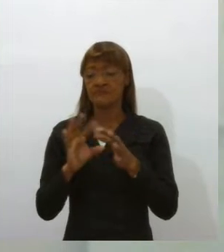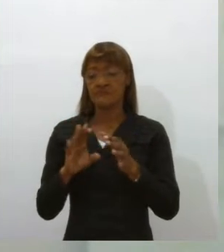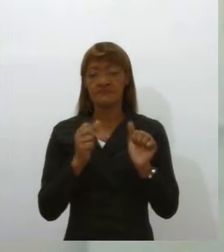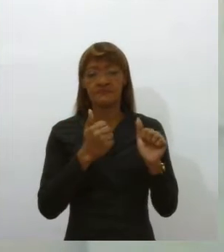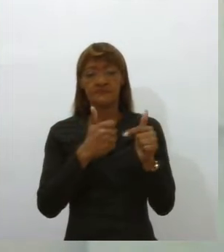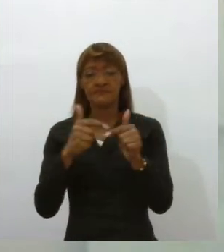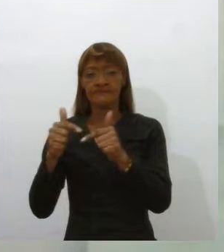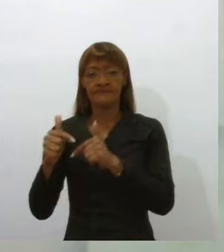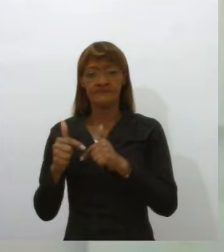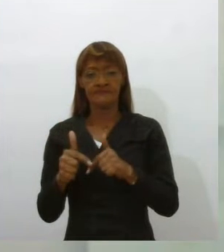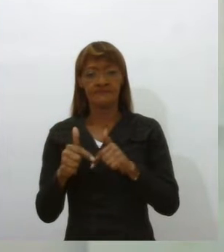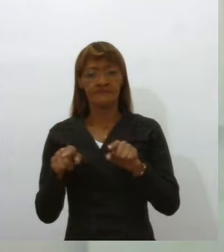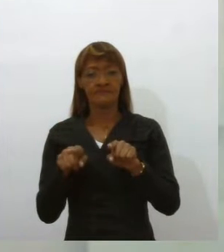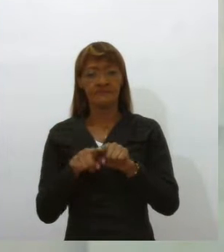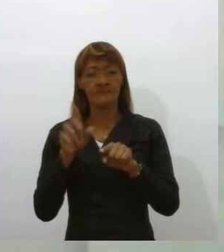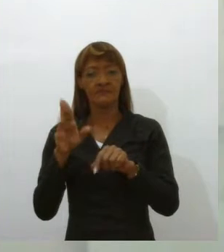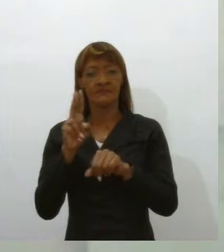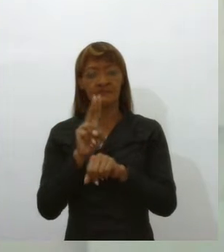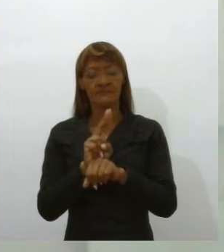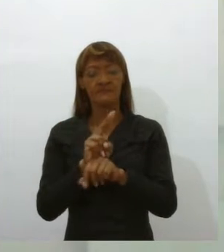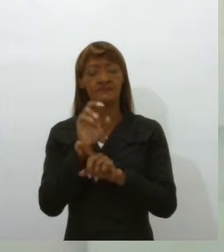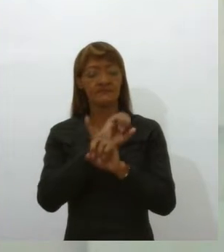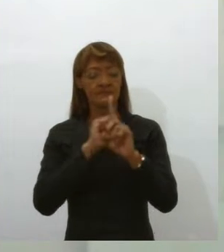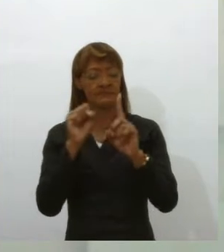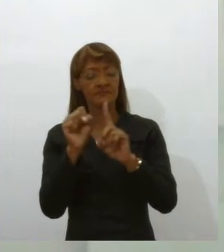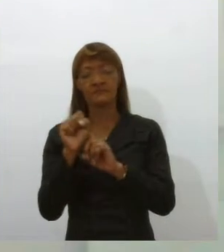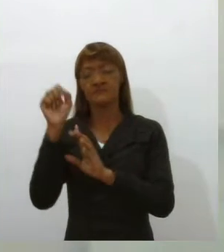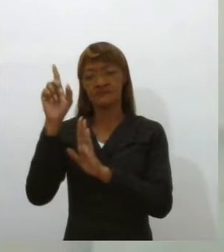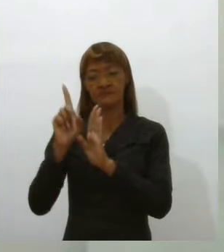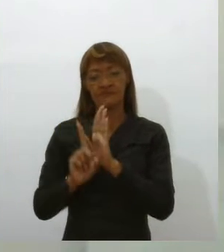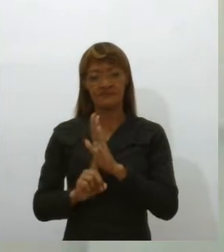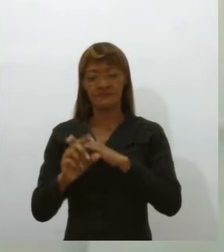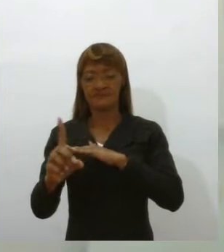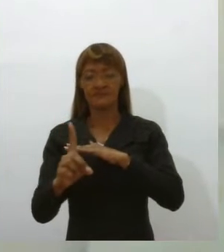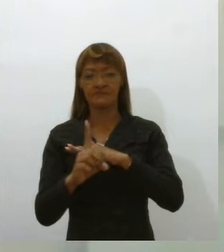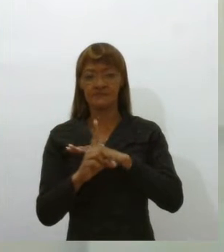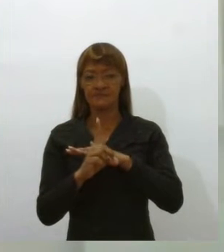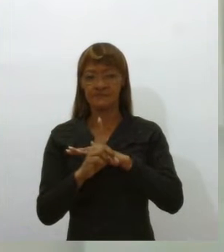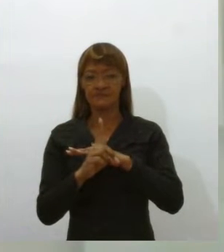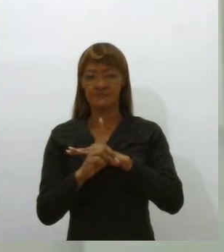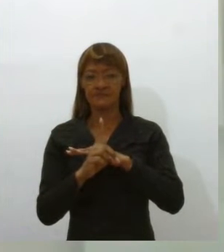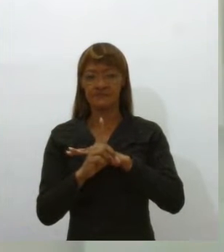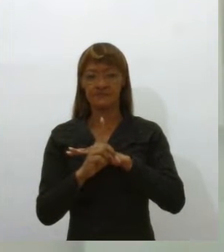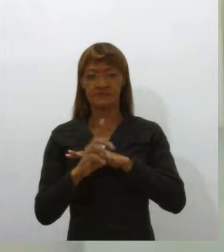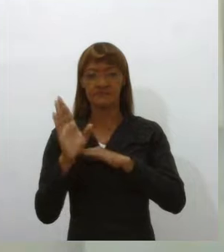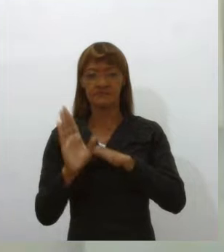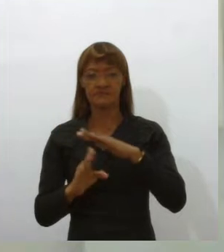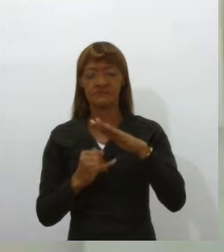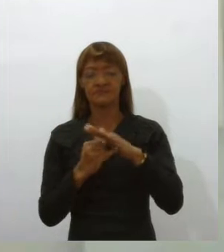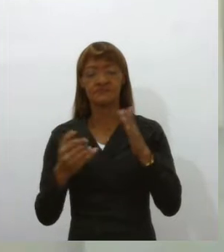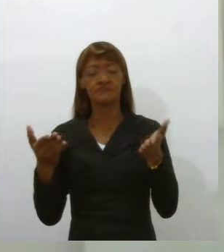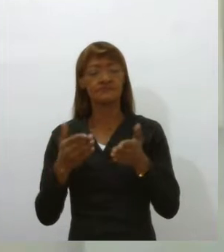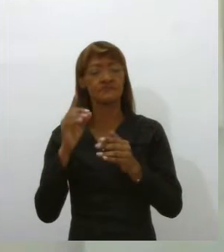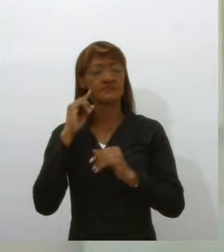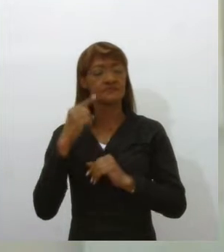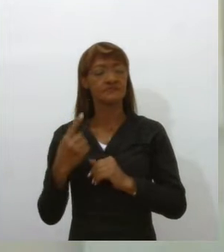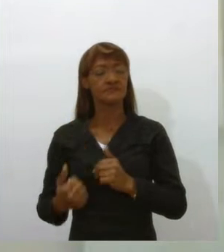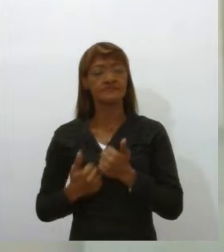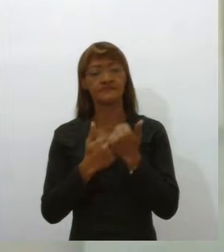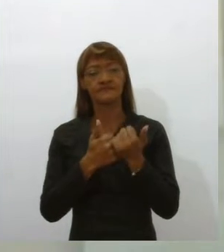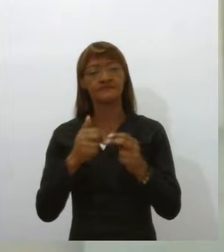proteção social de direitos, seja do seu cliente ou da instituição em qual esse advogado defende. Por isso, essa